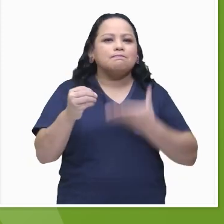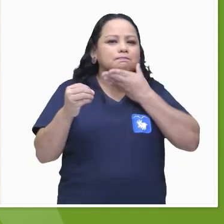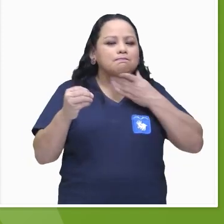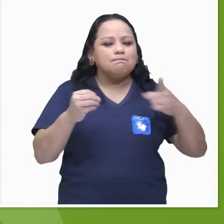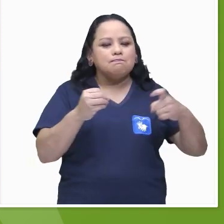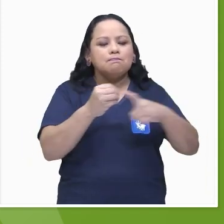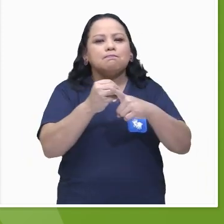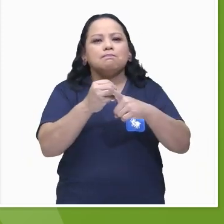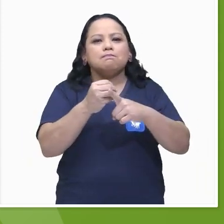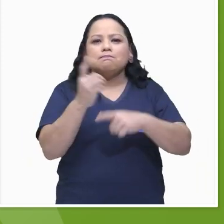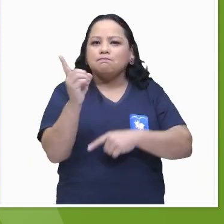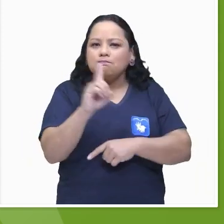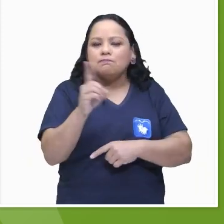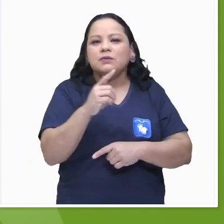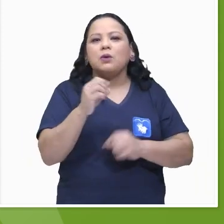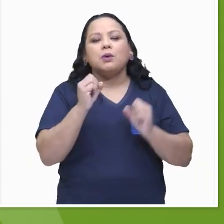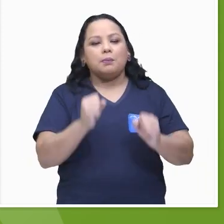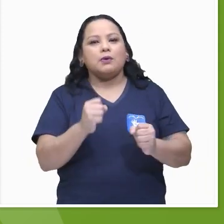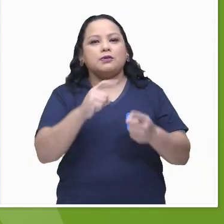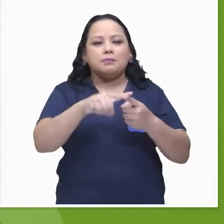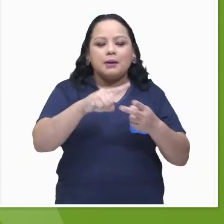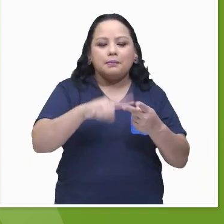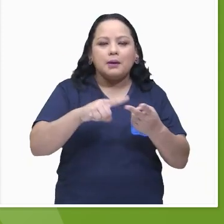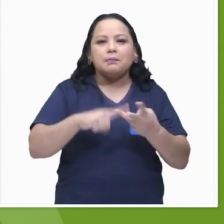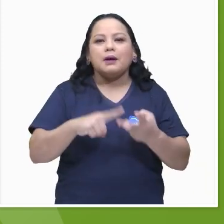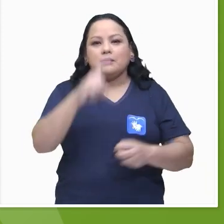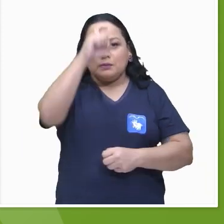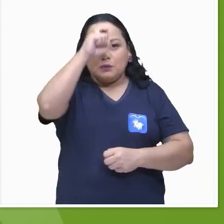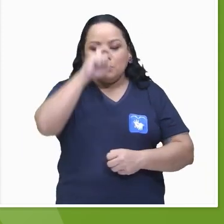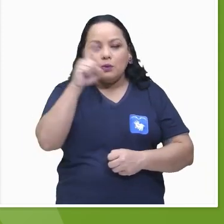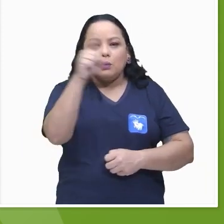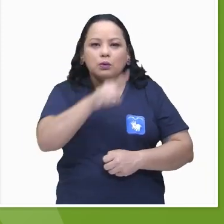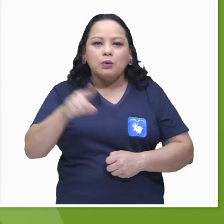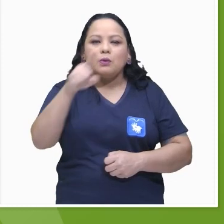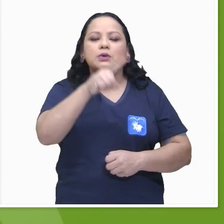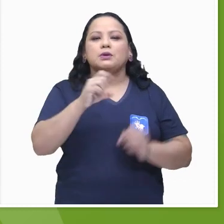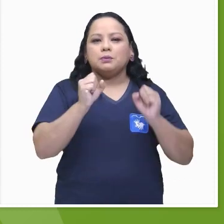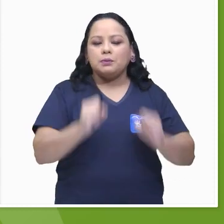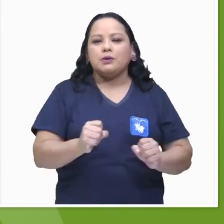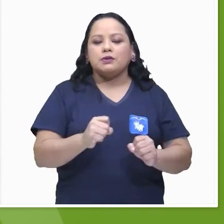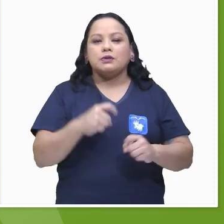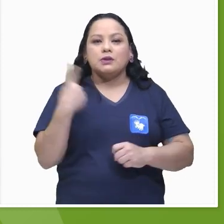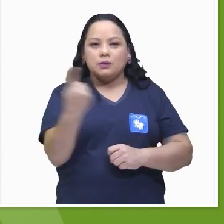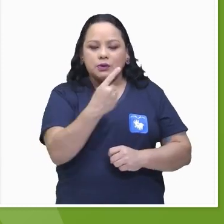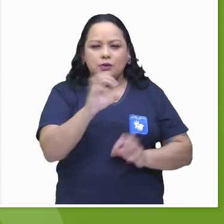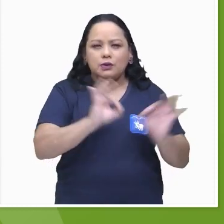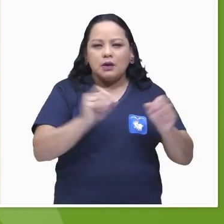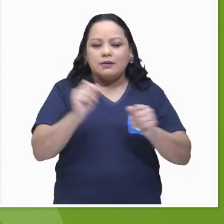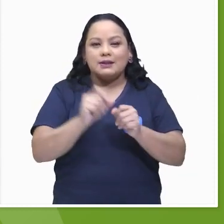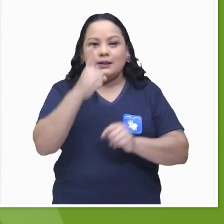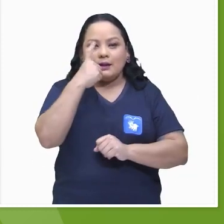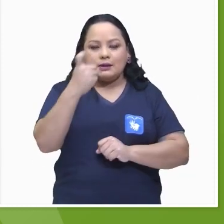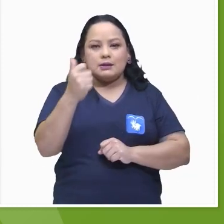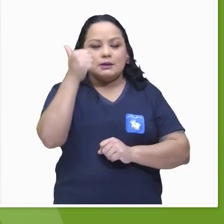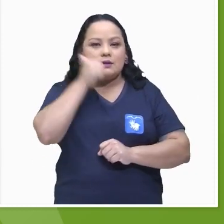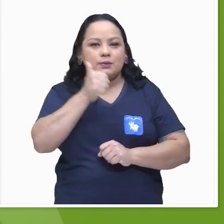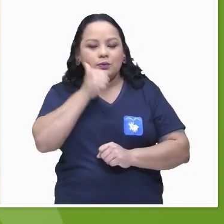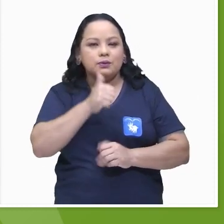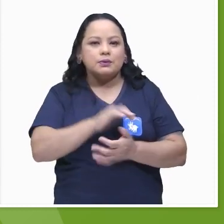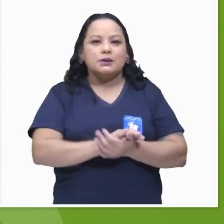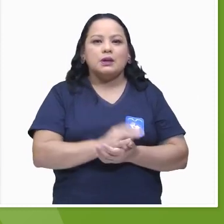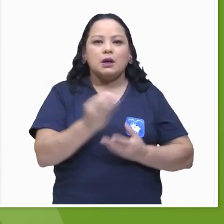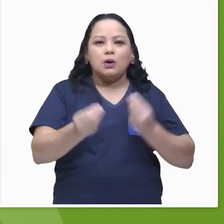vai poder contar de novo ali o ciclo menstrual dela. Então, para a gente fazer isso, é interessante a mulher fazer com